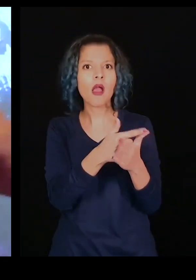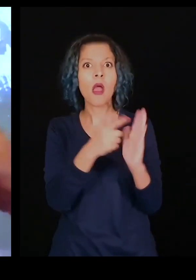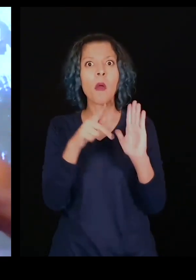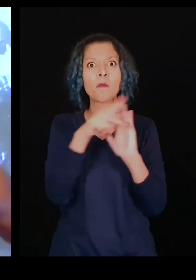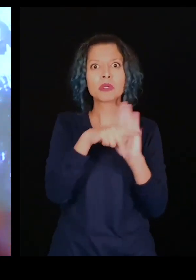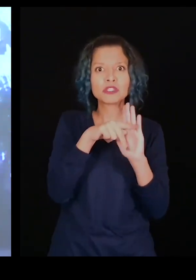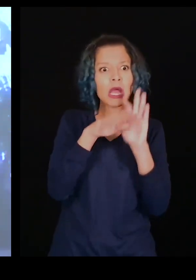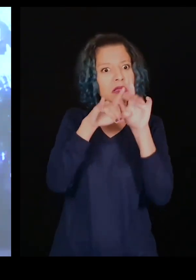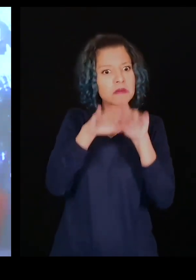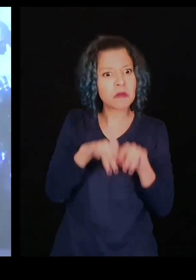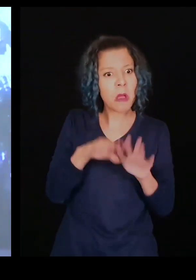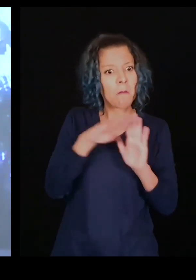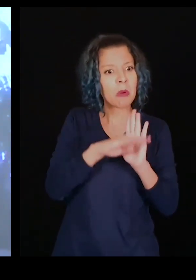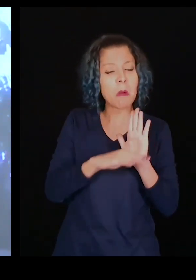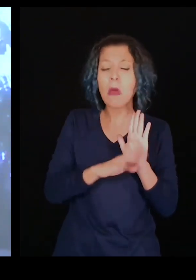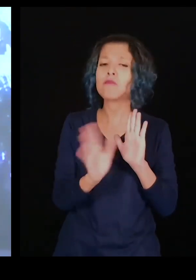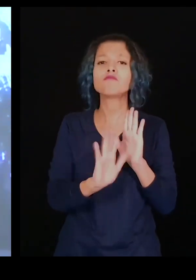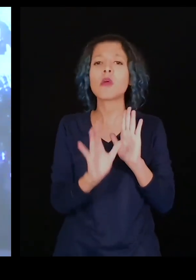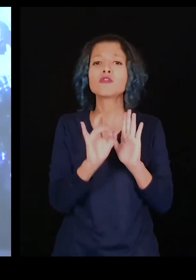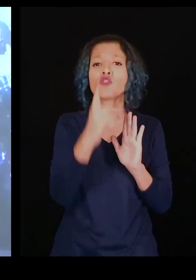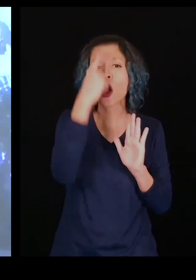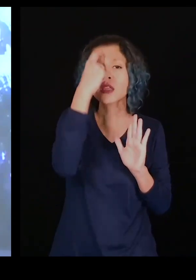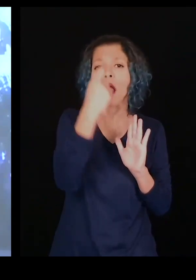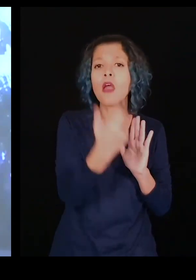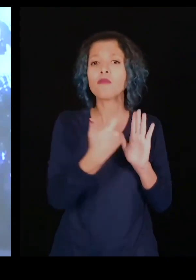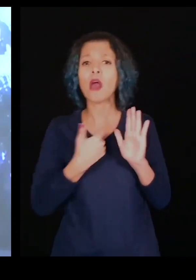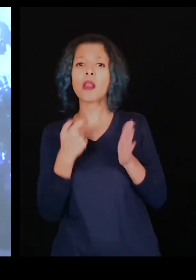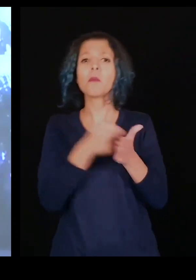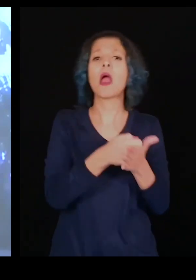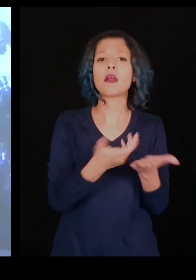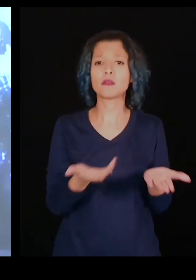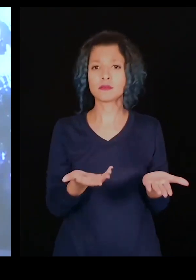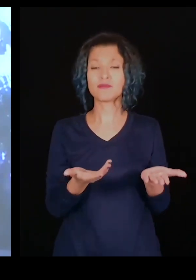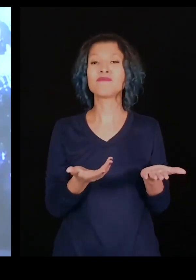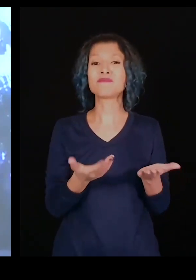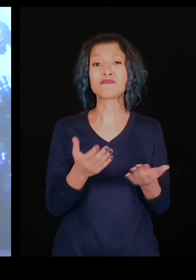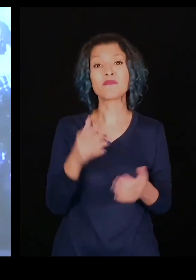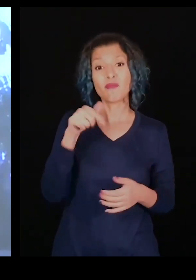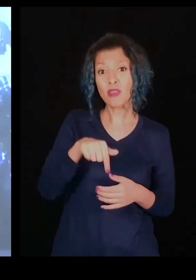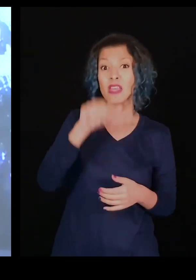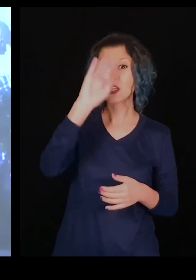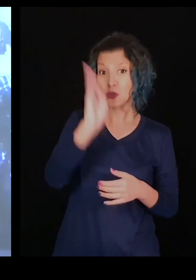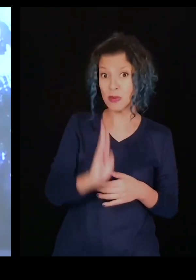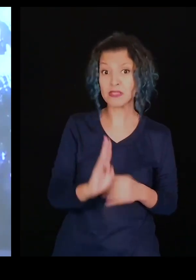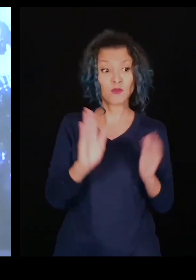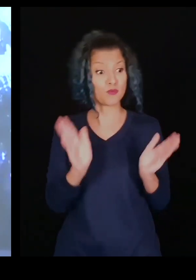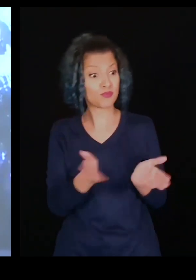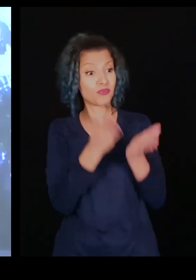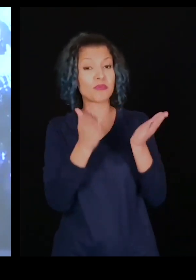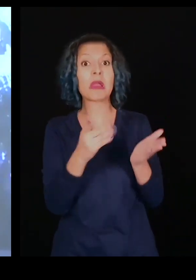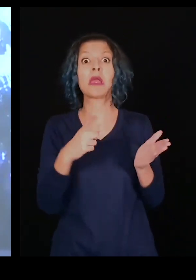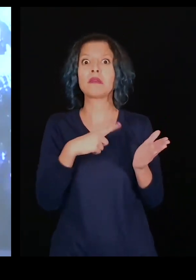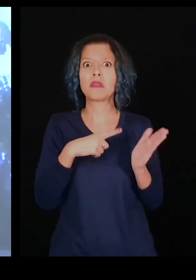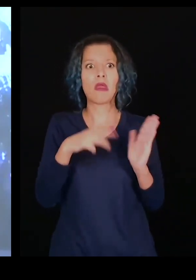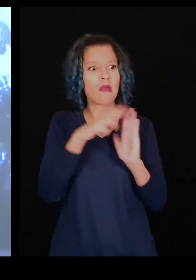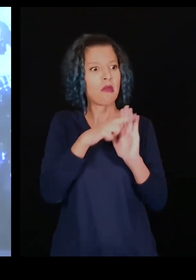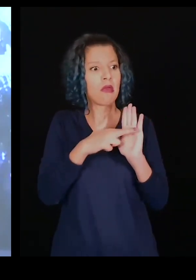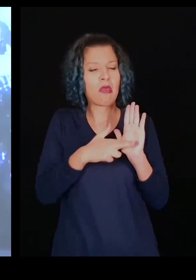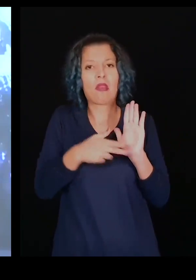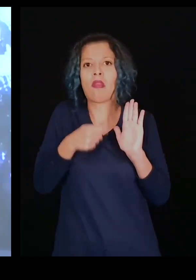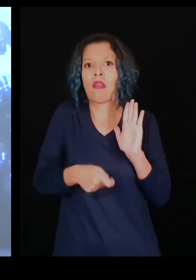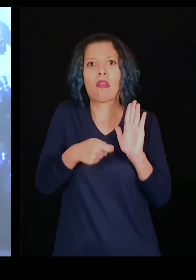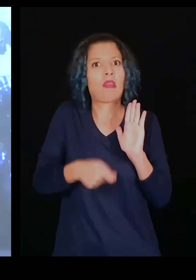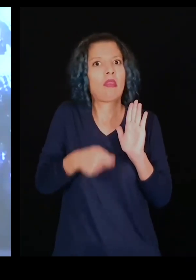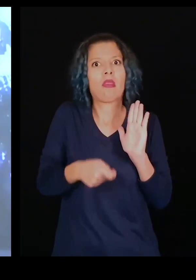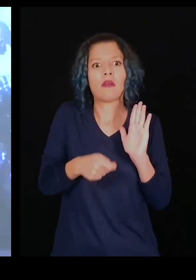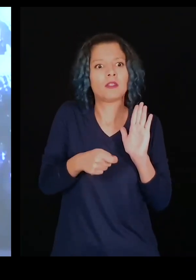diferentes dimensões, que inclusive os mecanismos de incentivo no Brasil, pela sua excessiva regulamentação, não cobrem,